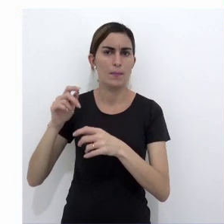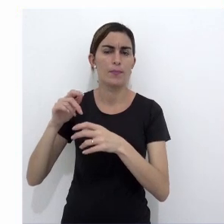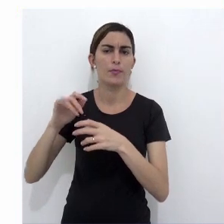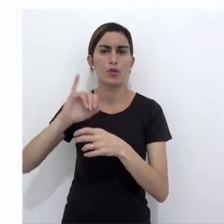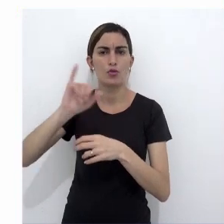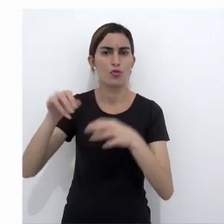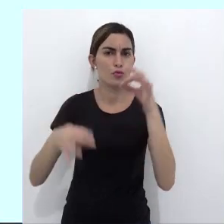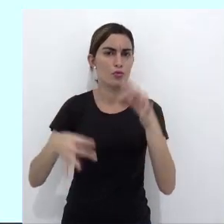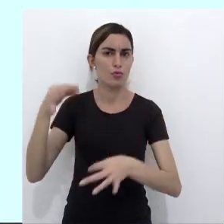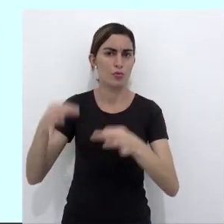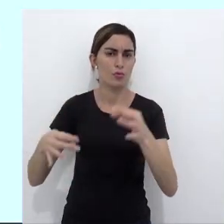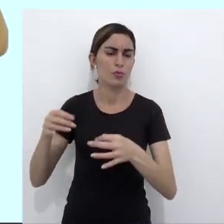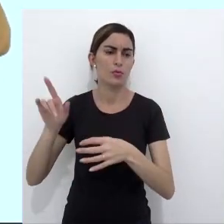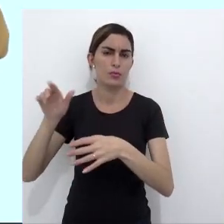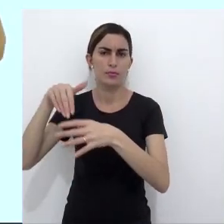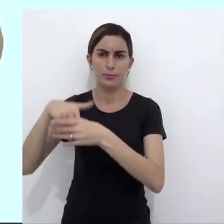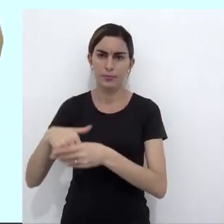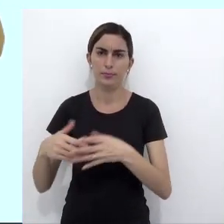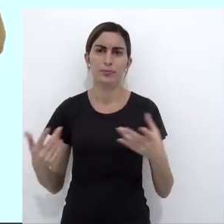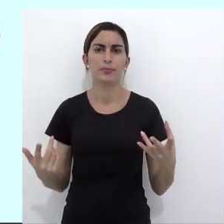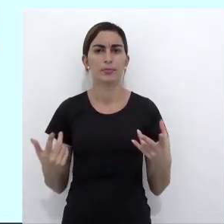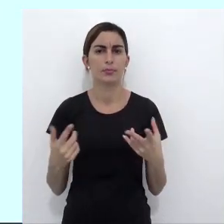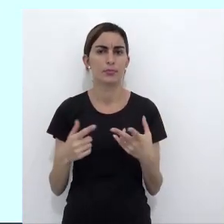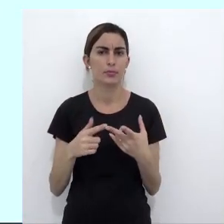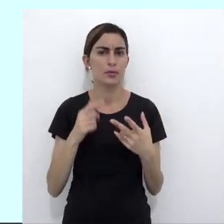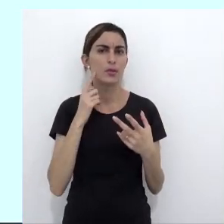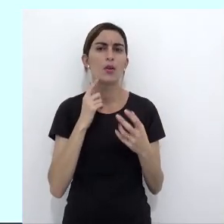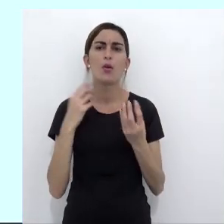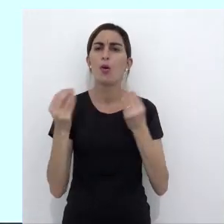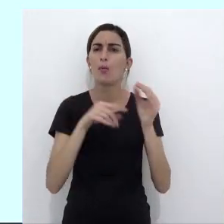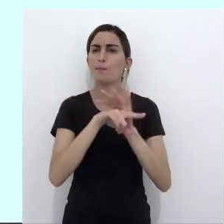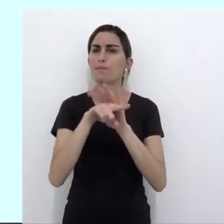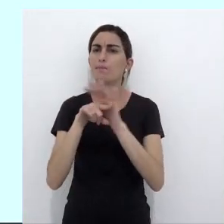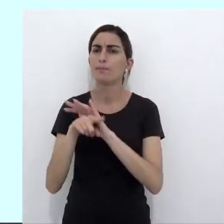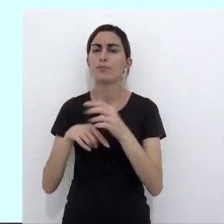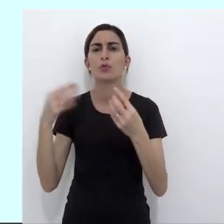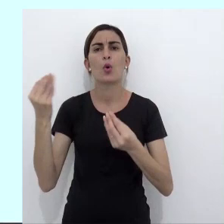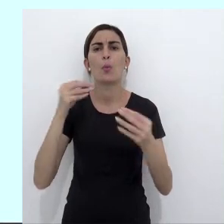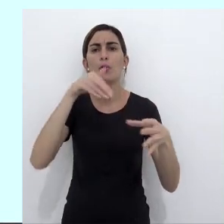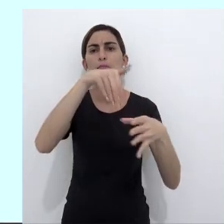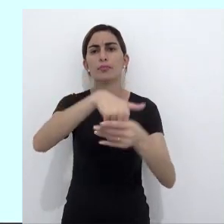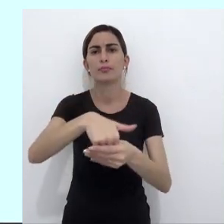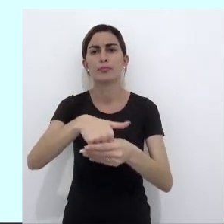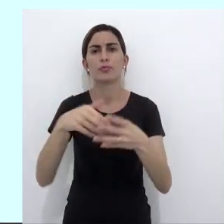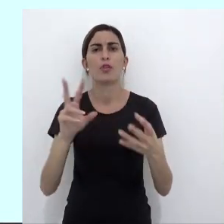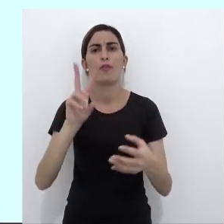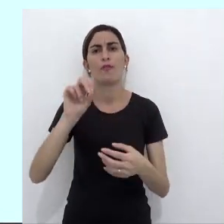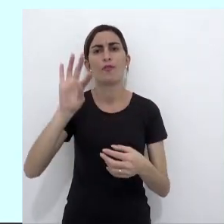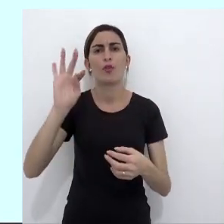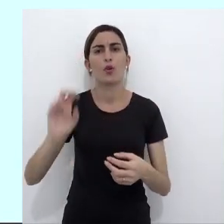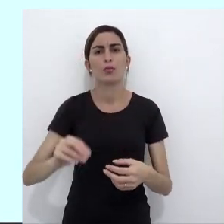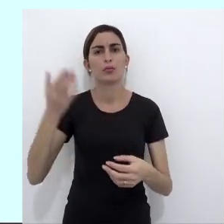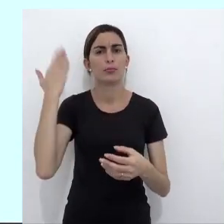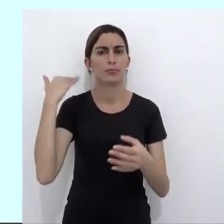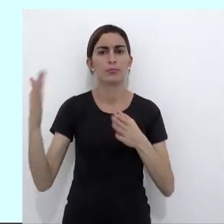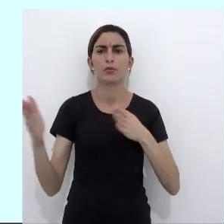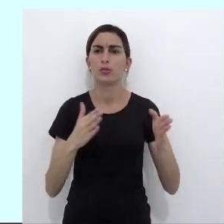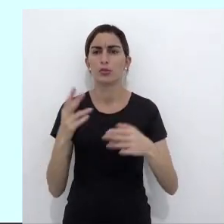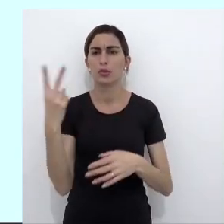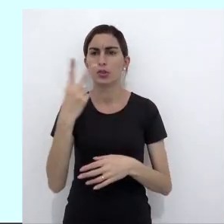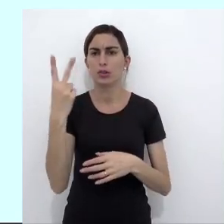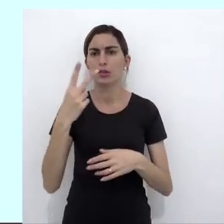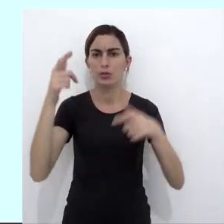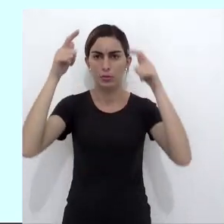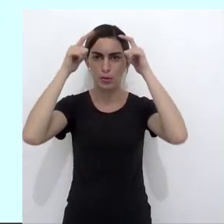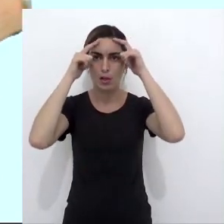poder judiciário. A questão interessante é analisar como eram as eleições e o voto durante o segundo